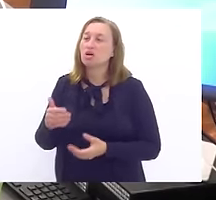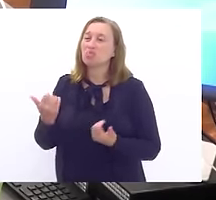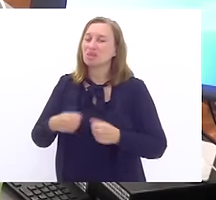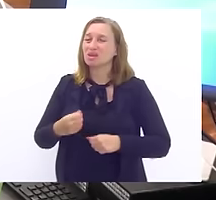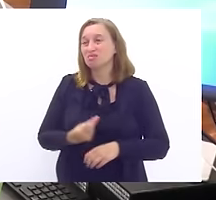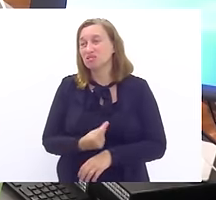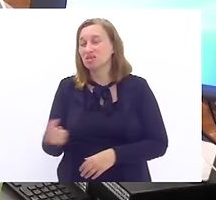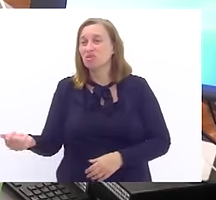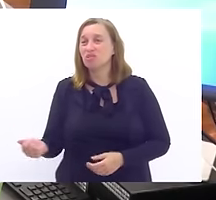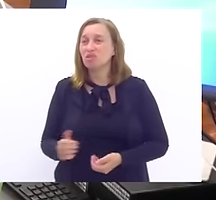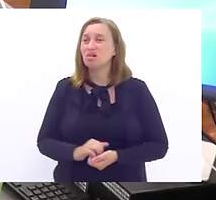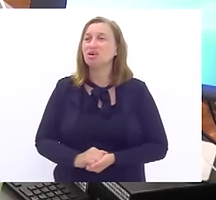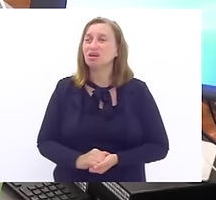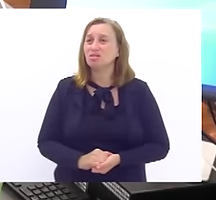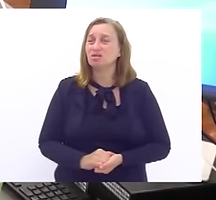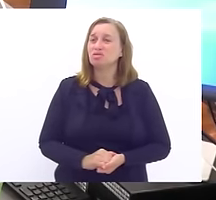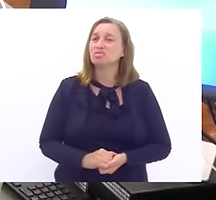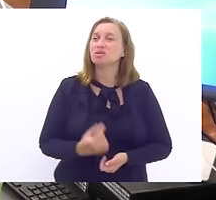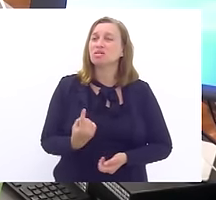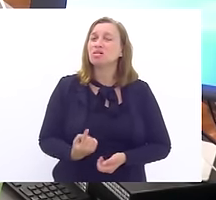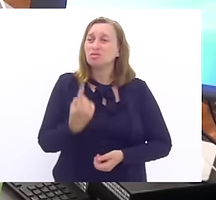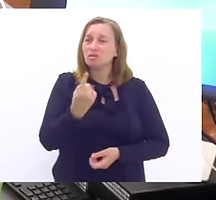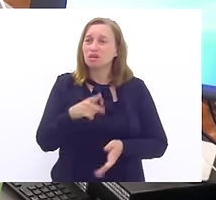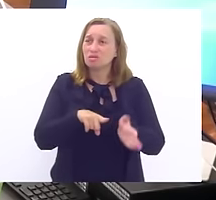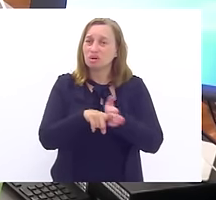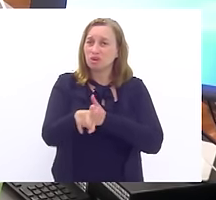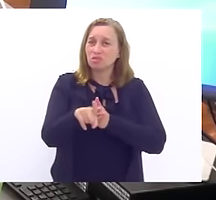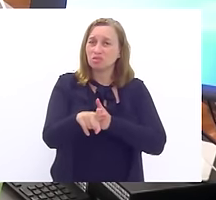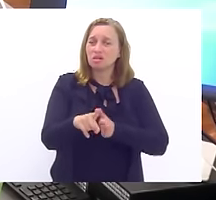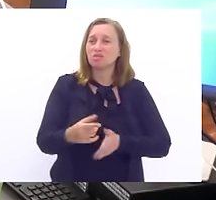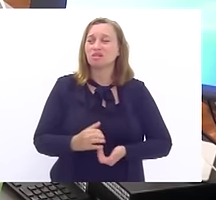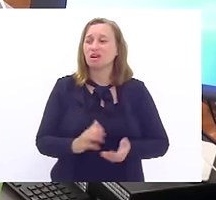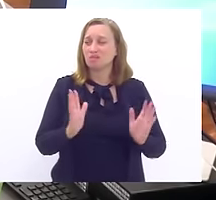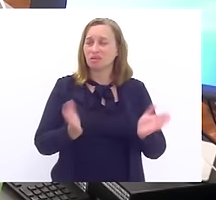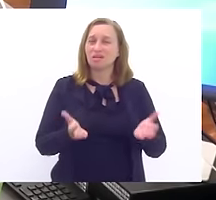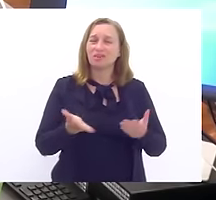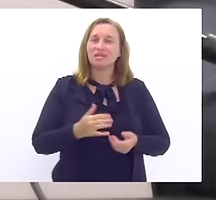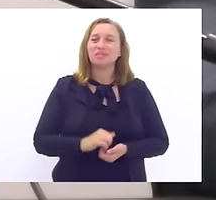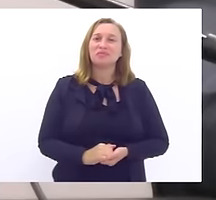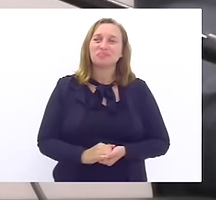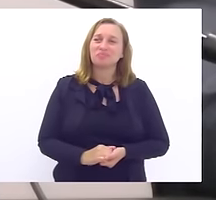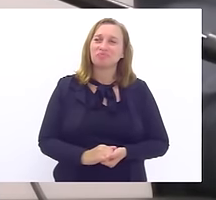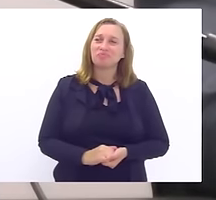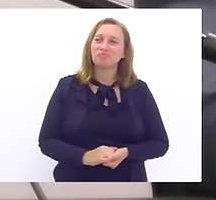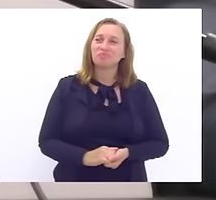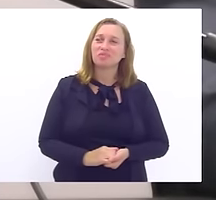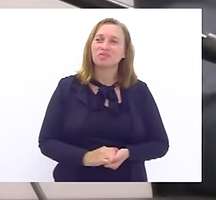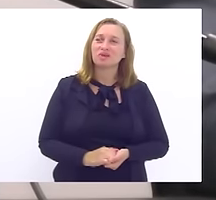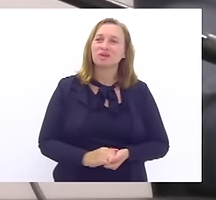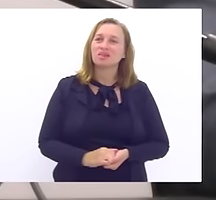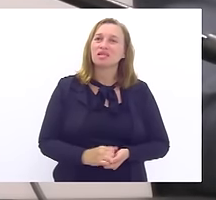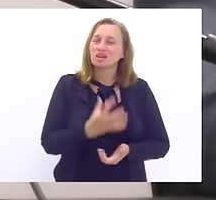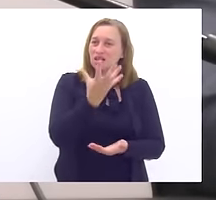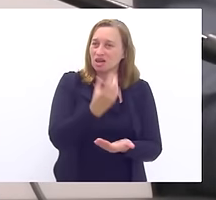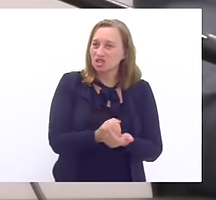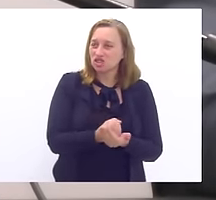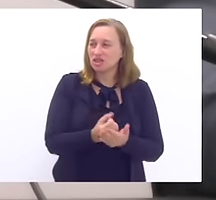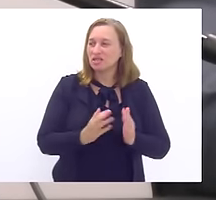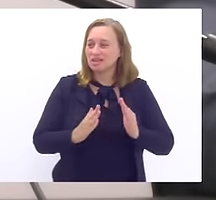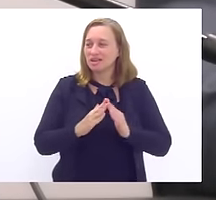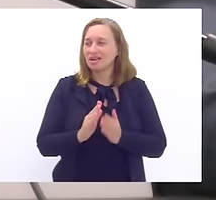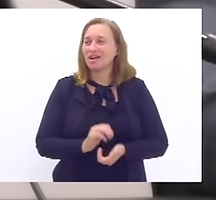ausentar mas eu gostaria de fazer uma única pergunta essa última agora para até porque é para Ar Nos canais dessa casa